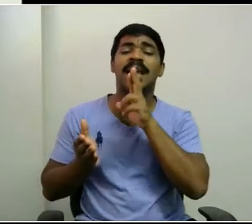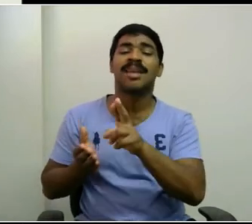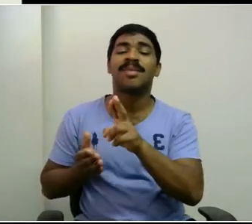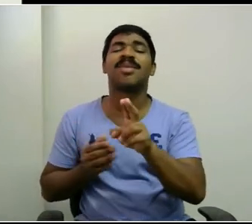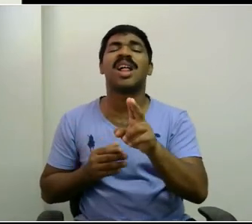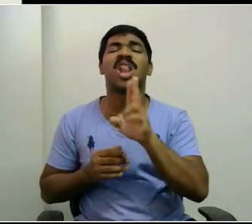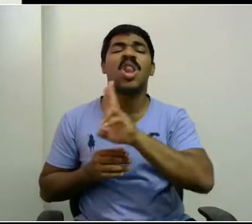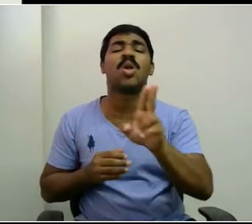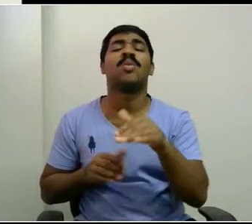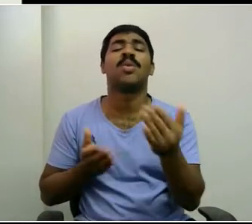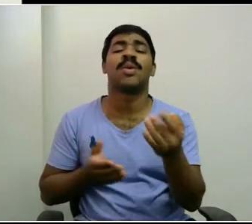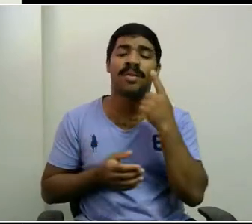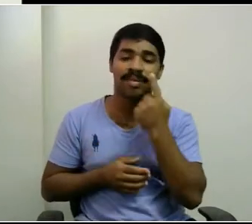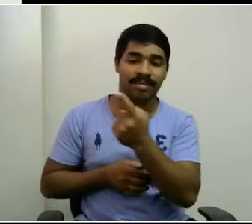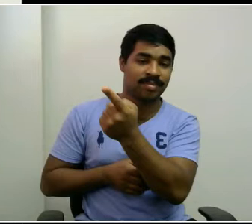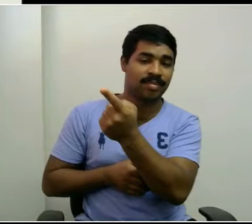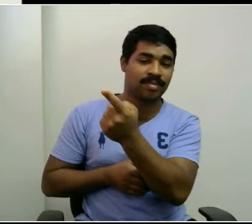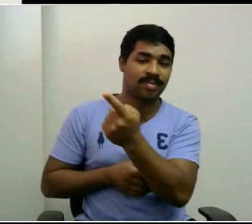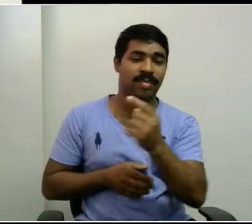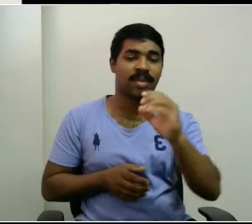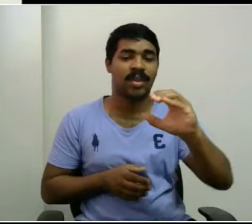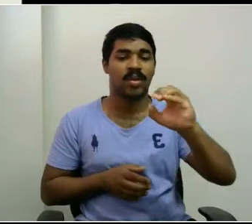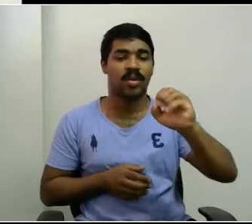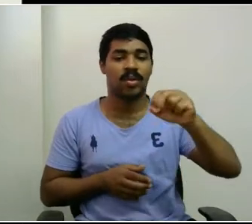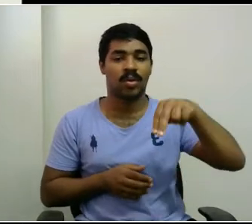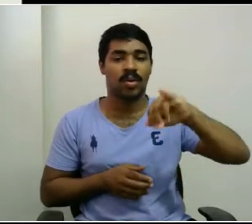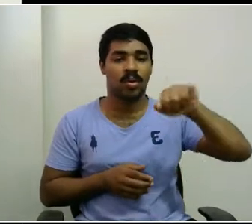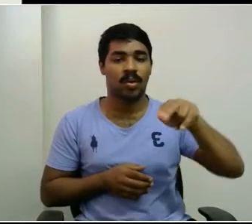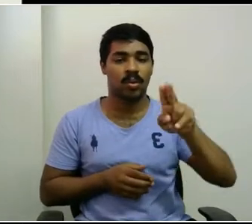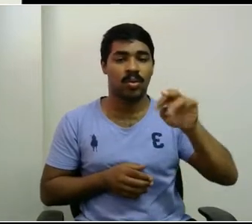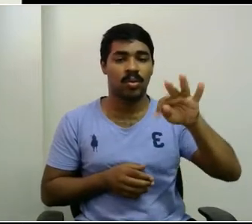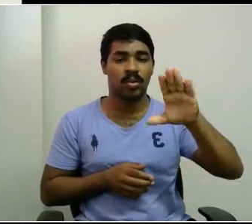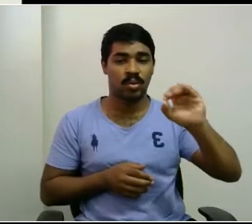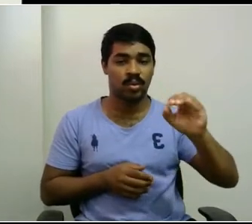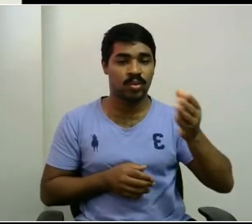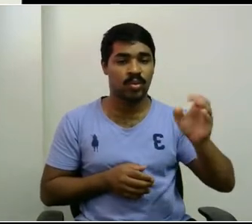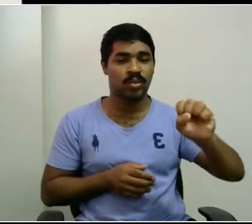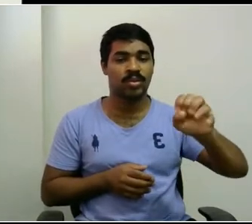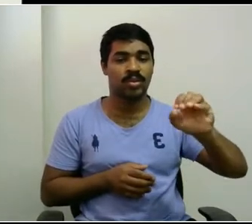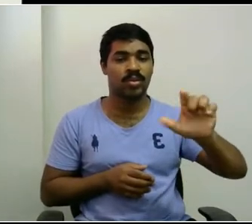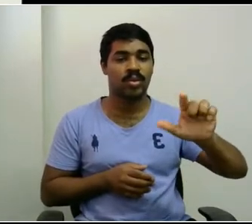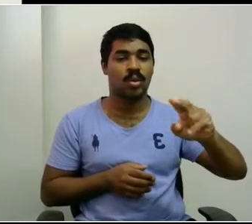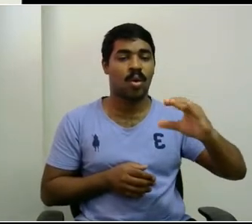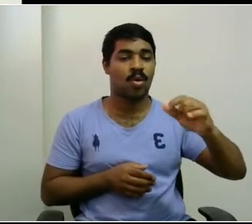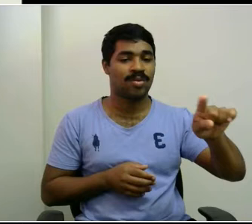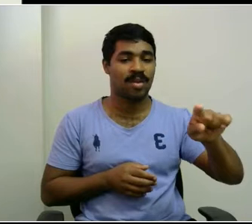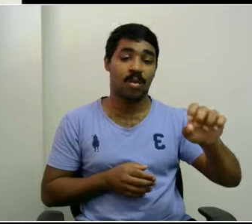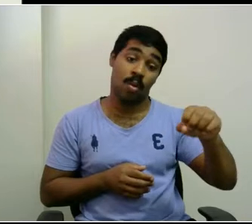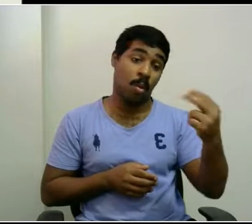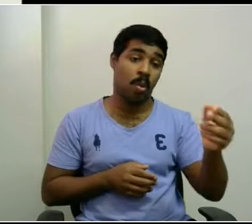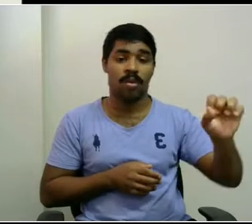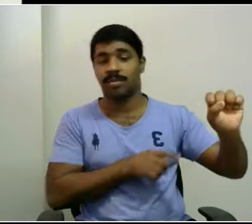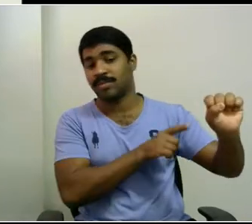S, tá? Então, a primeira diferença entre uma inequação e uma equação é que na equação, ou seja, a equação é quando envolve a